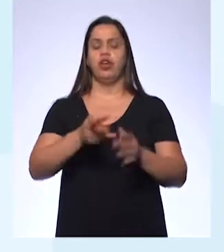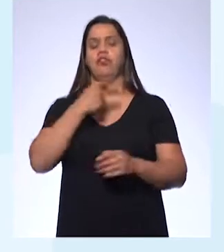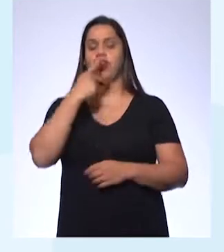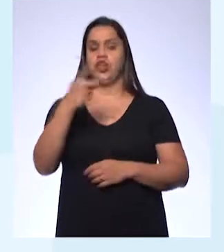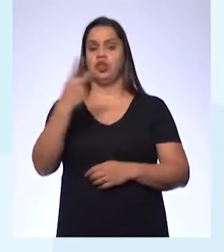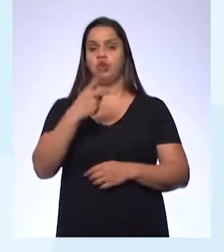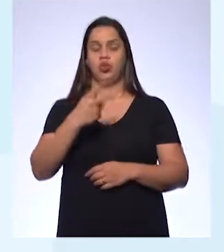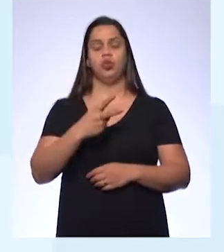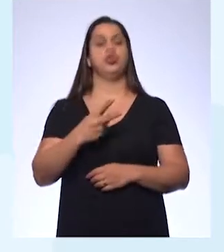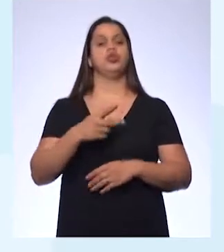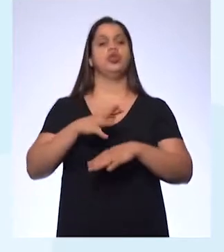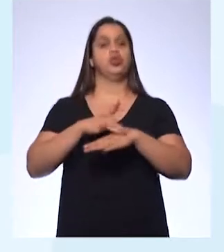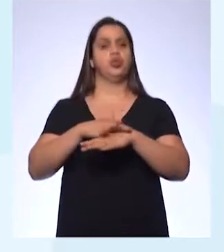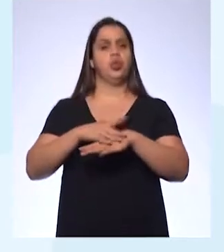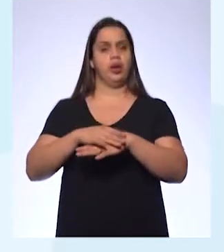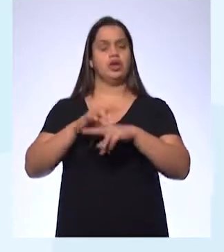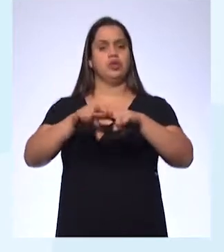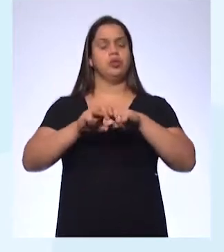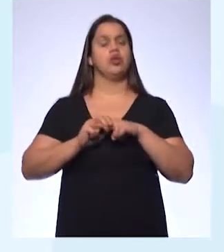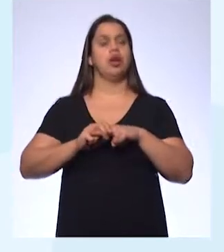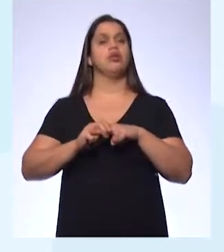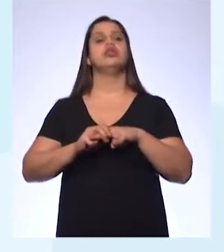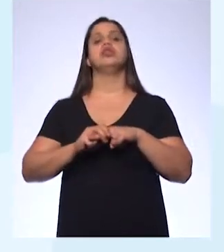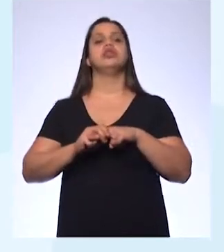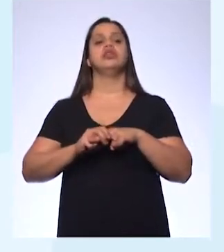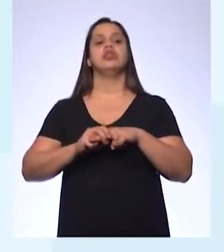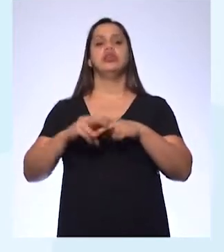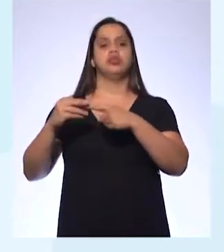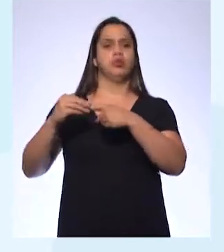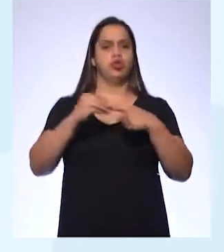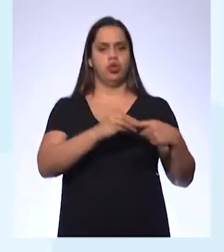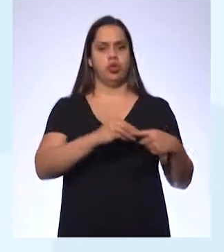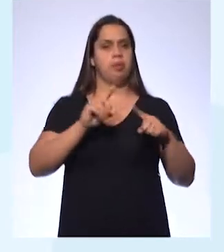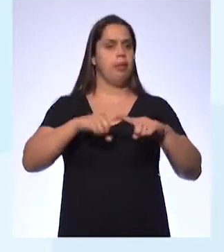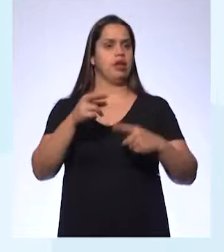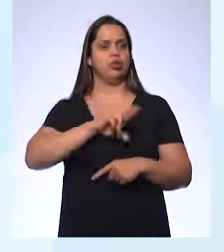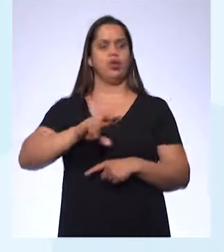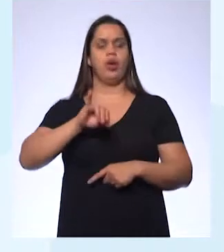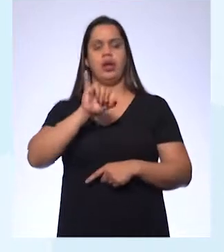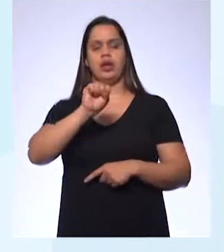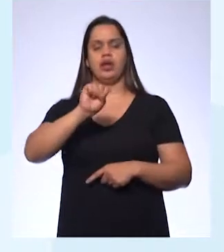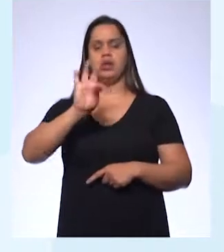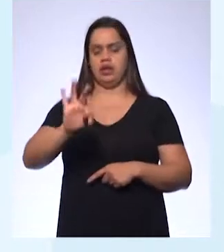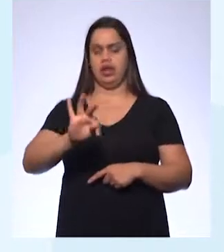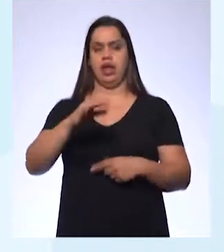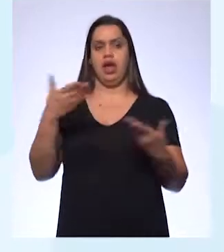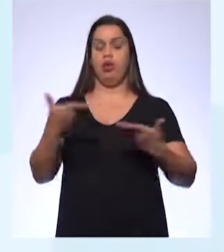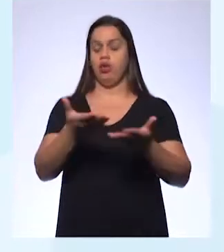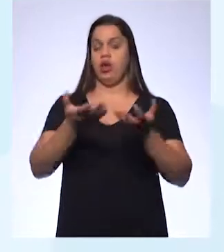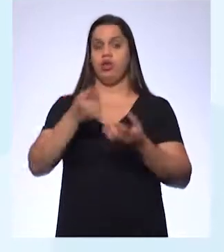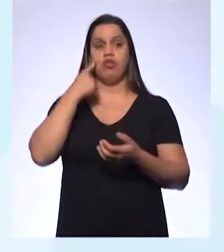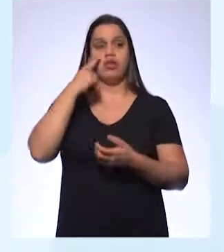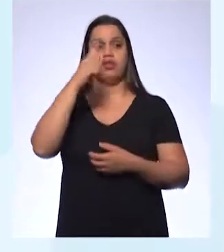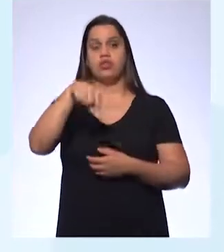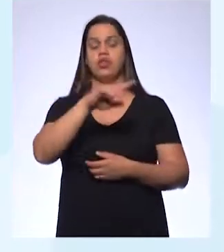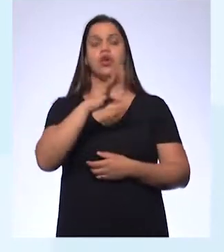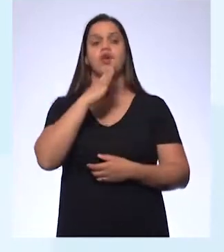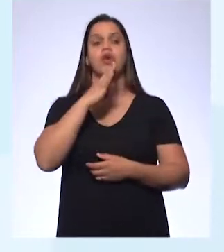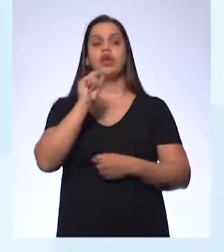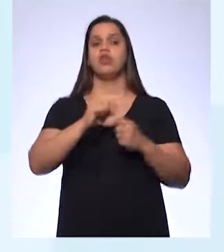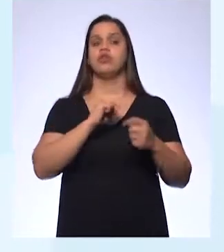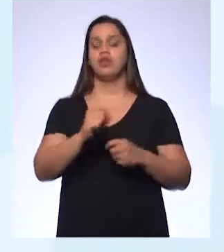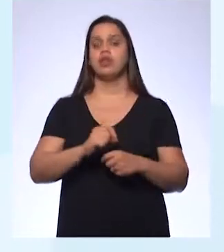por protozoário, mas que não são ISTs. Eu quero saber se você conhece uma doença, pelo menos, que é uma infecção